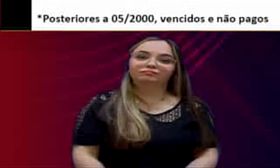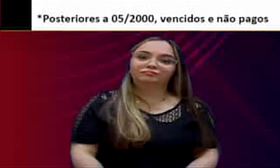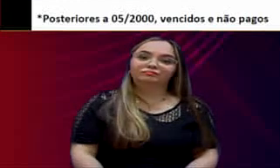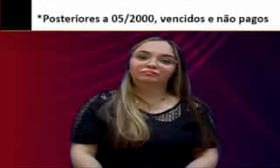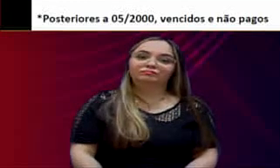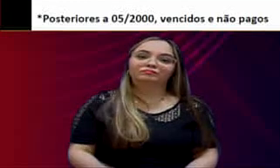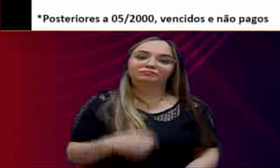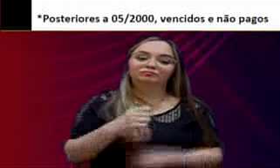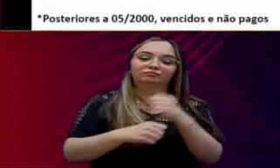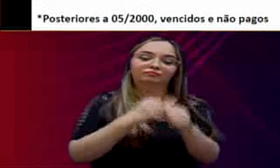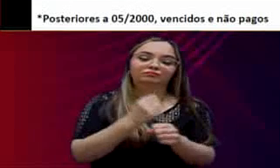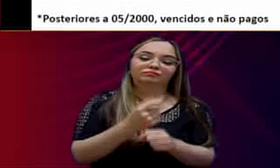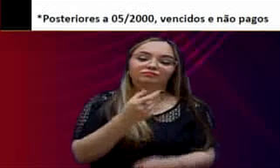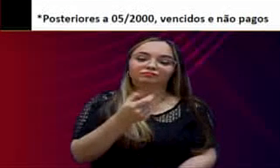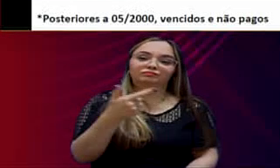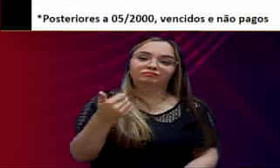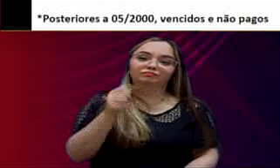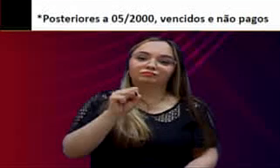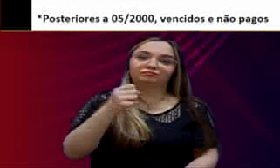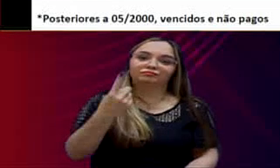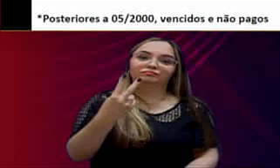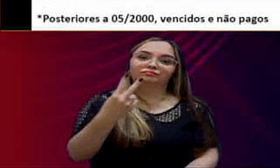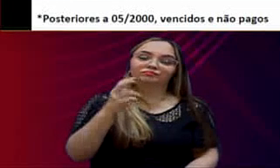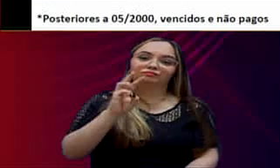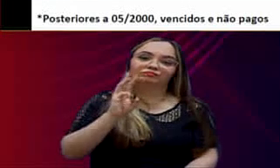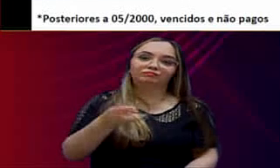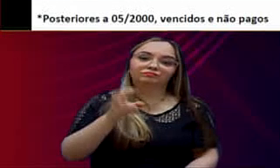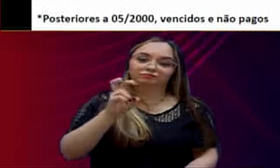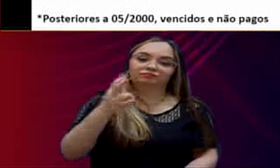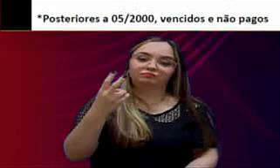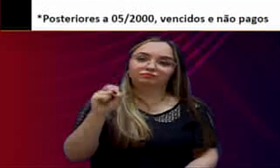em 2021 82 milhões